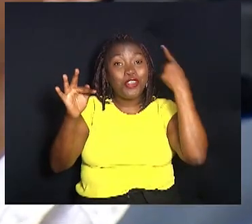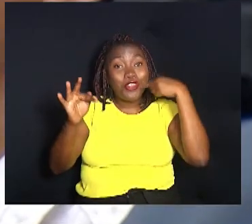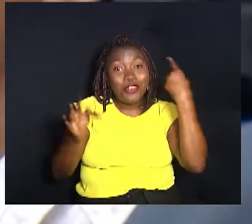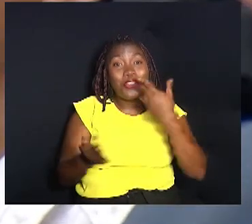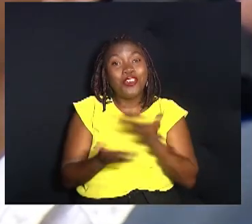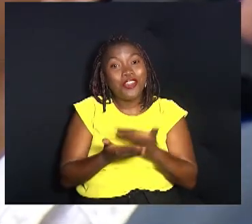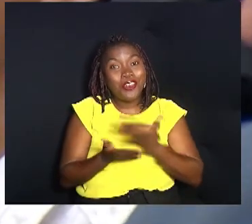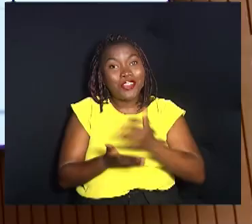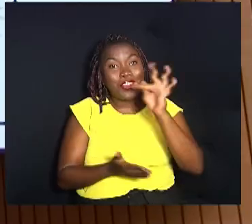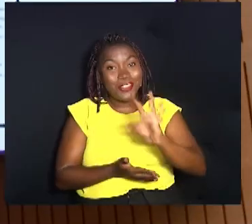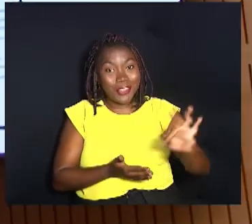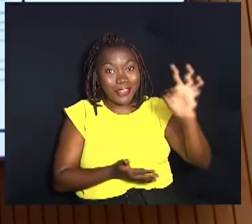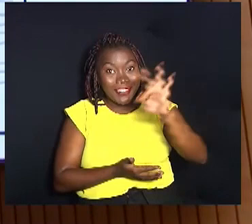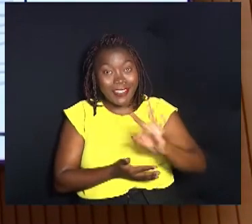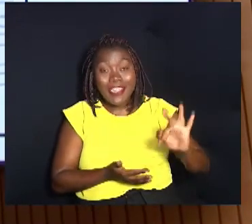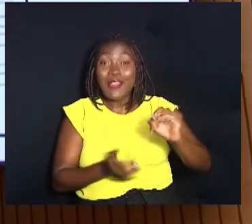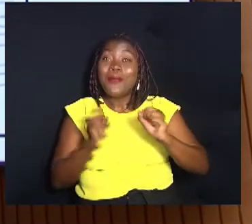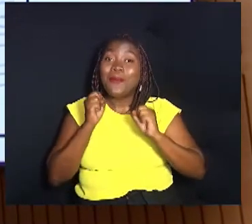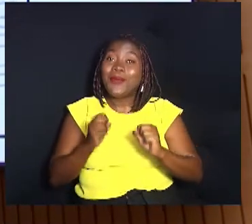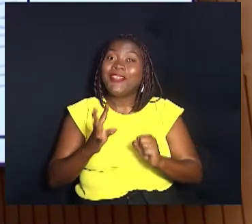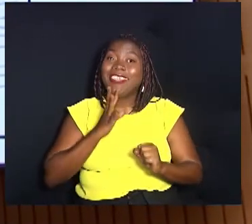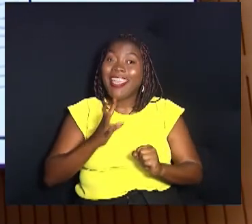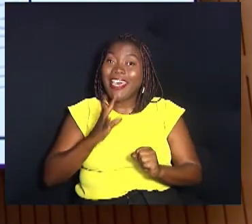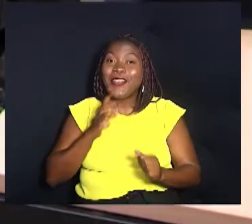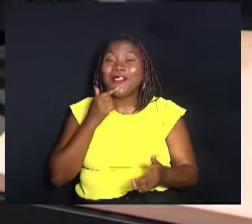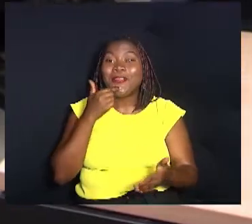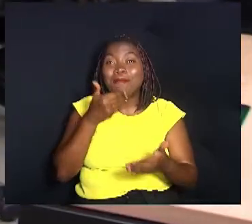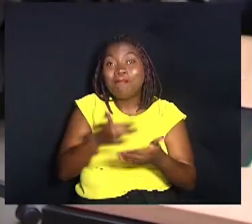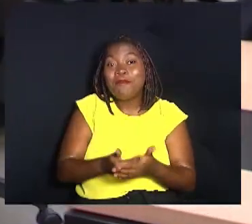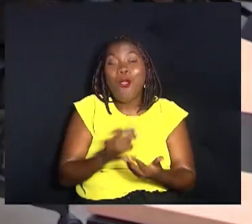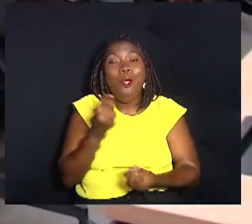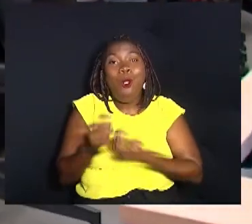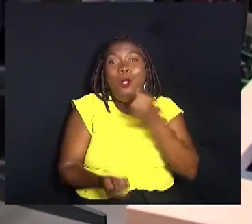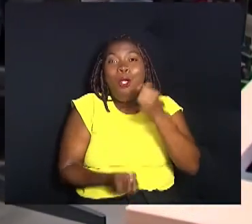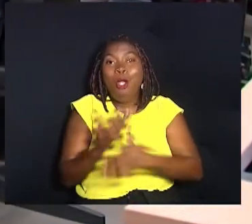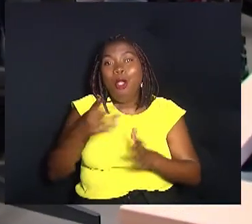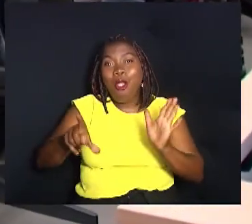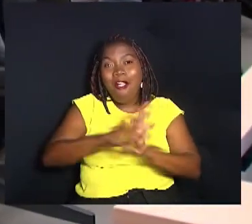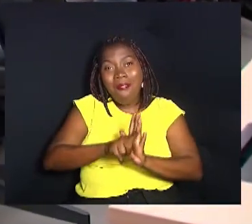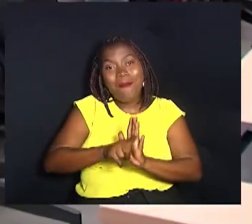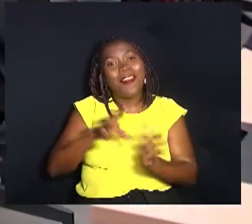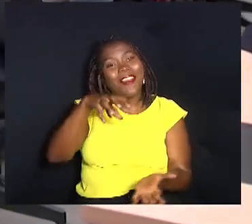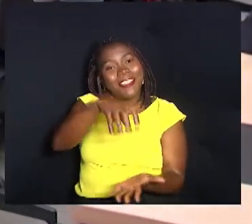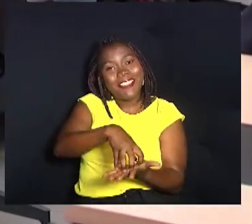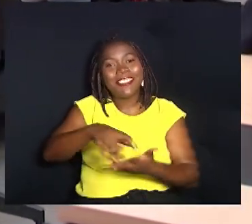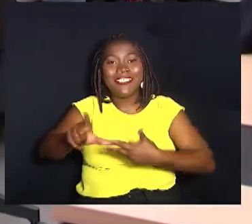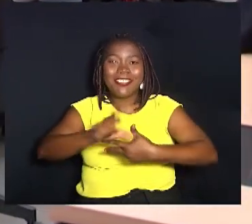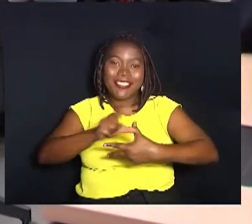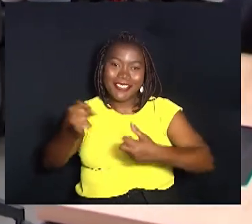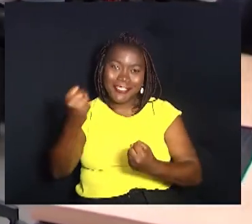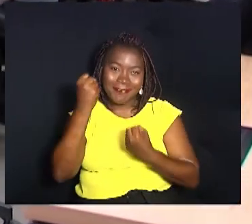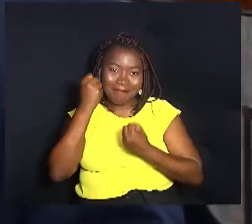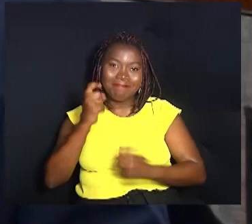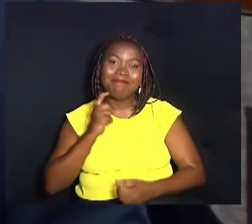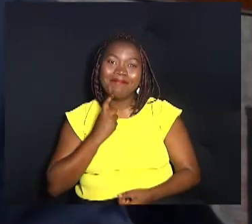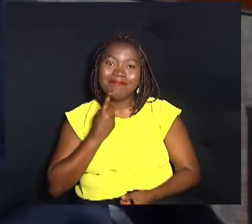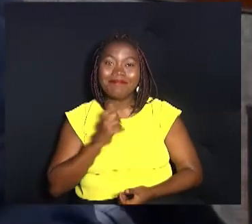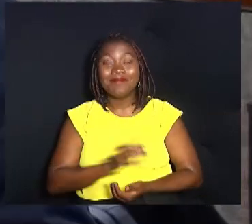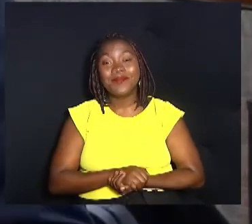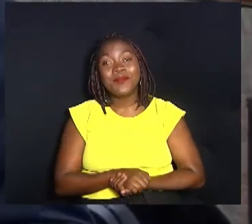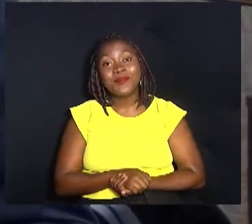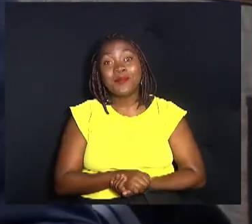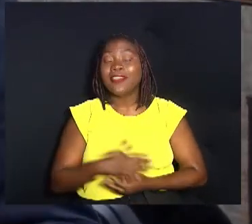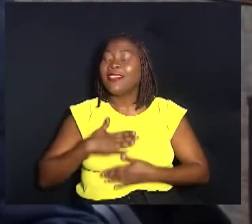estudantes universitários, puderam conhecer de perto como nascem as leis na sede do Poder Legislativo campineiro. É